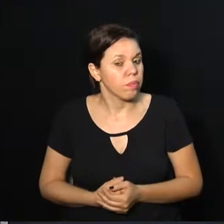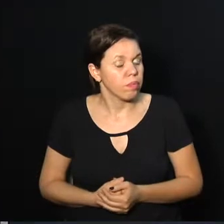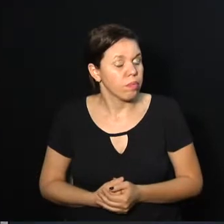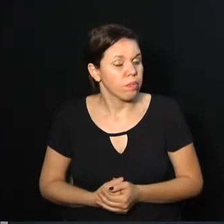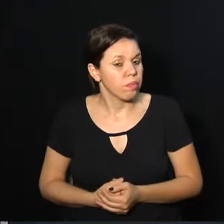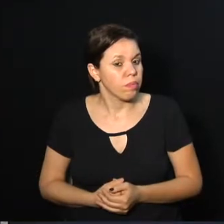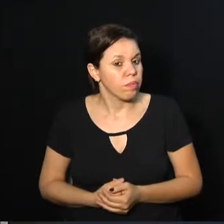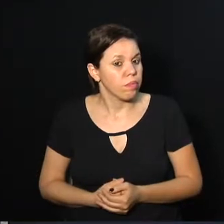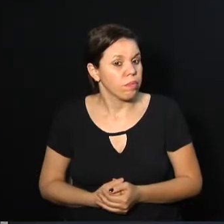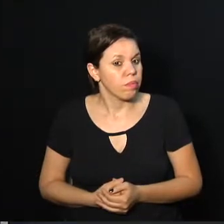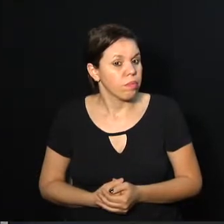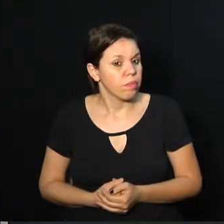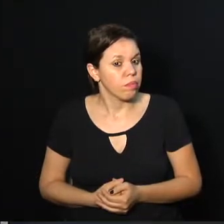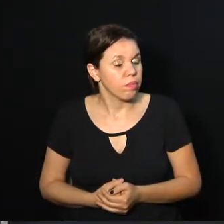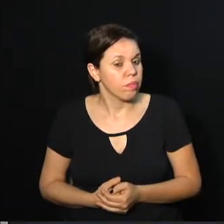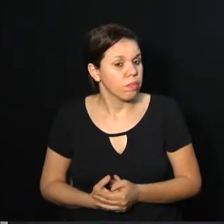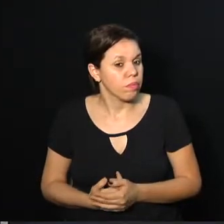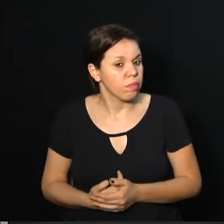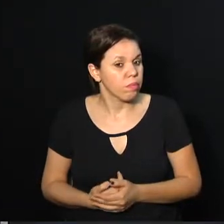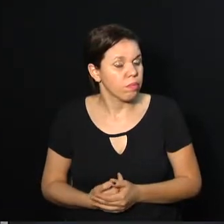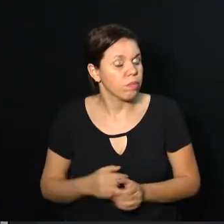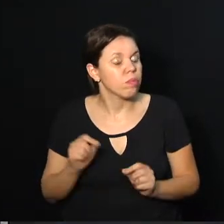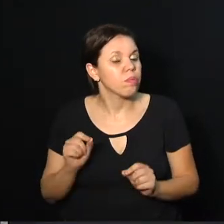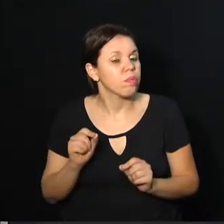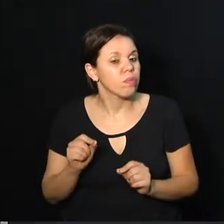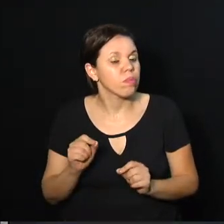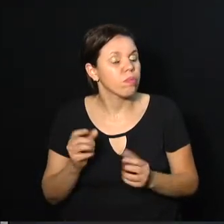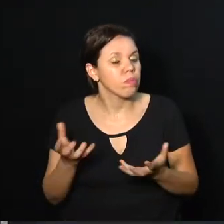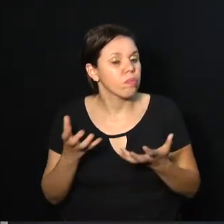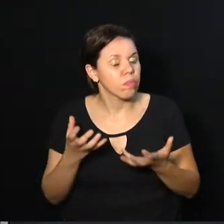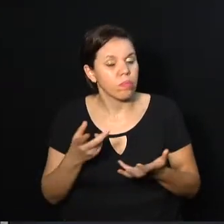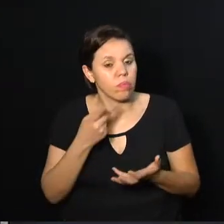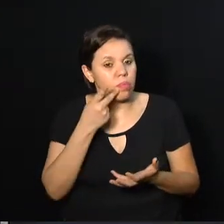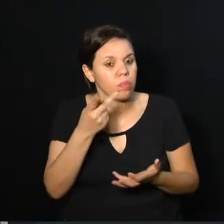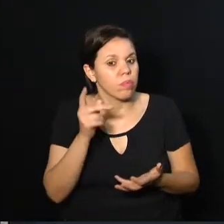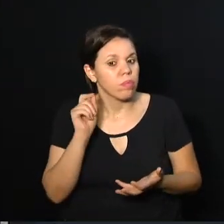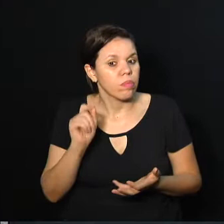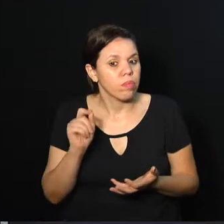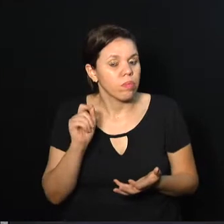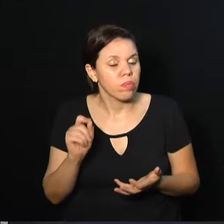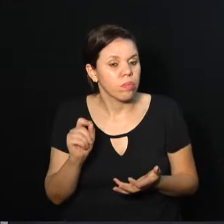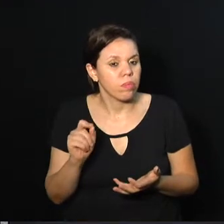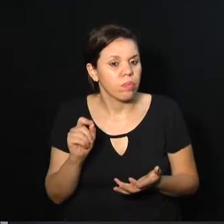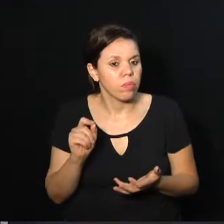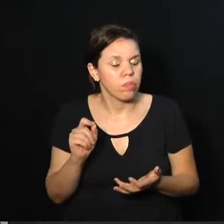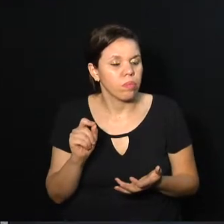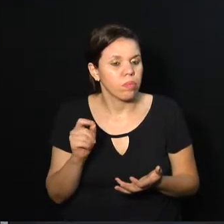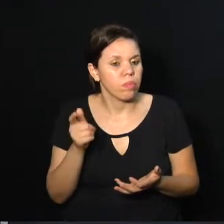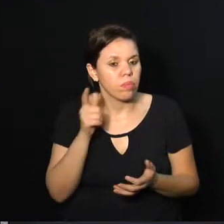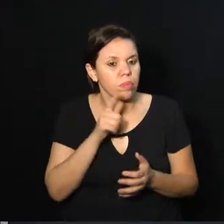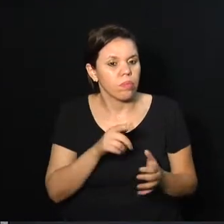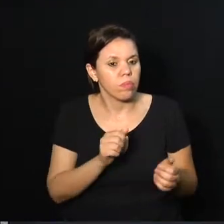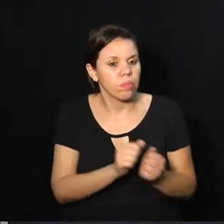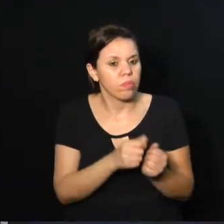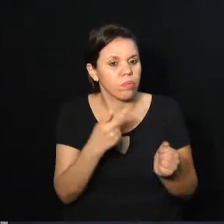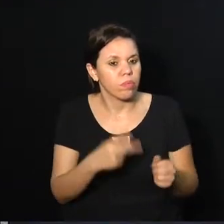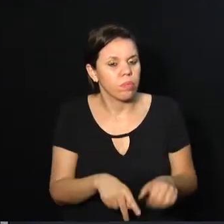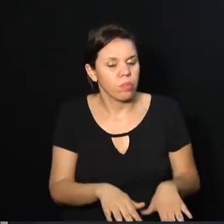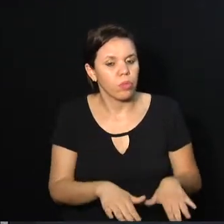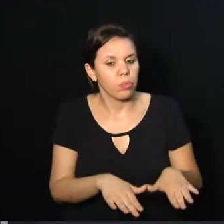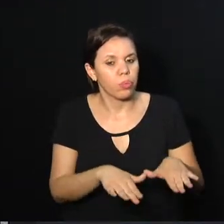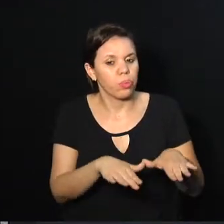Então, o que eu quero dizer assim é que quando a gente pegou ele pequenininho, né? Minha mãe pegou